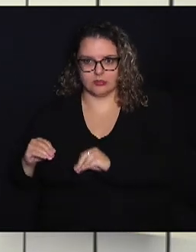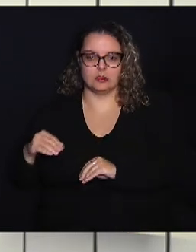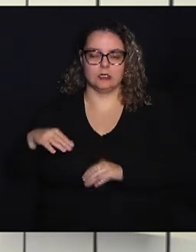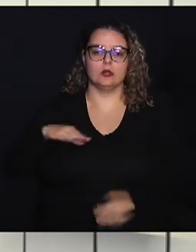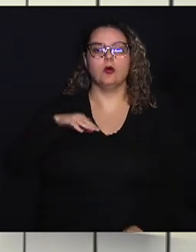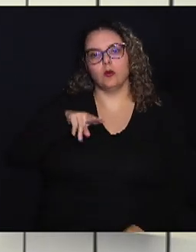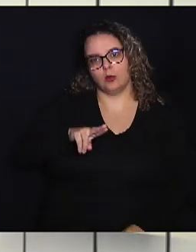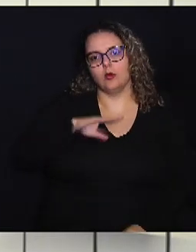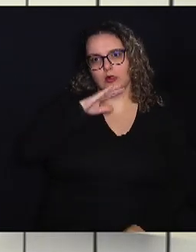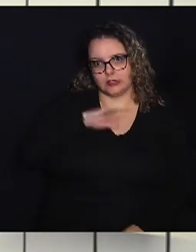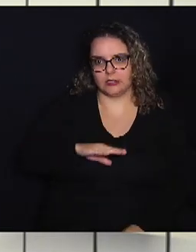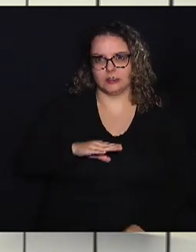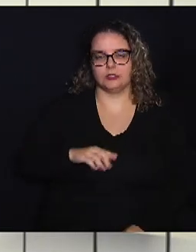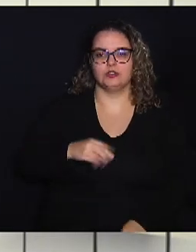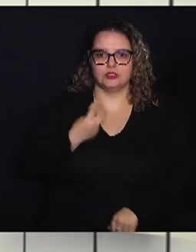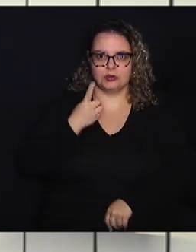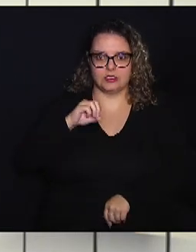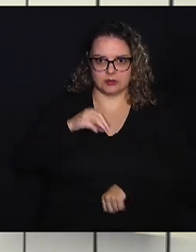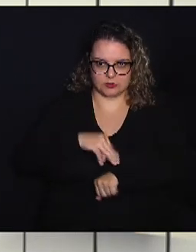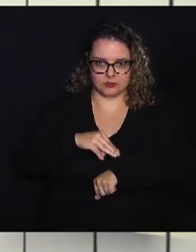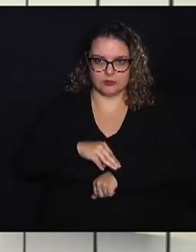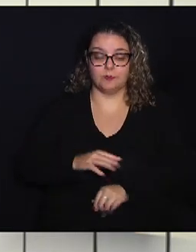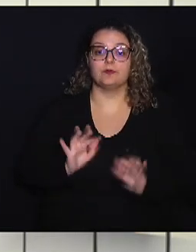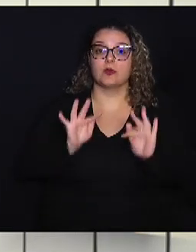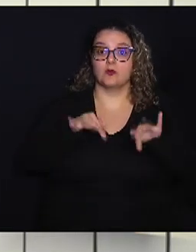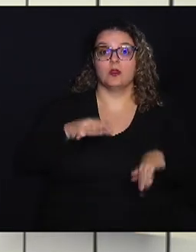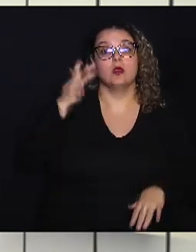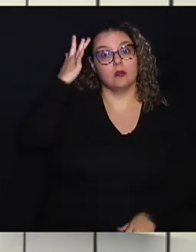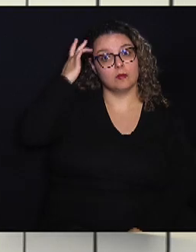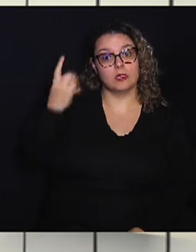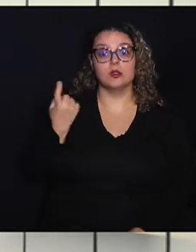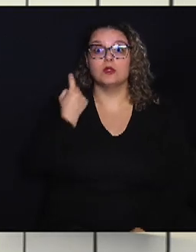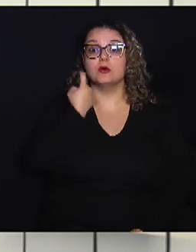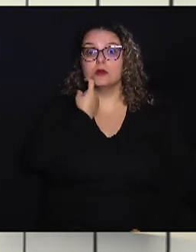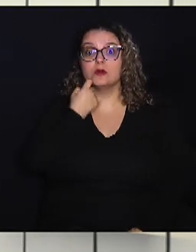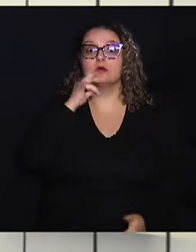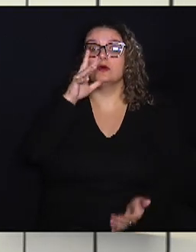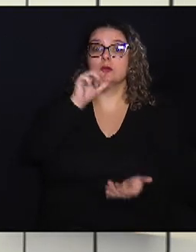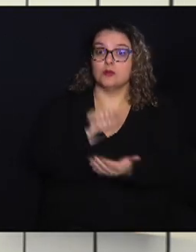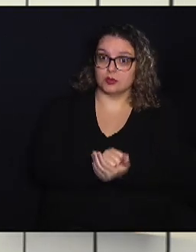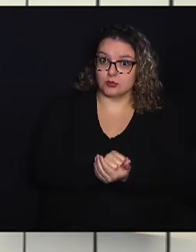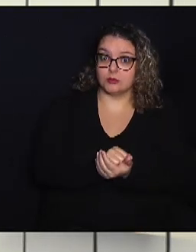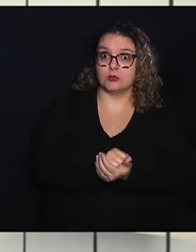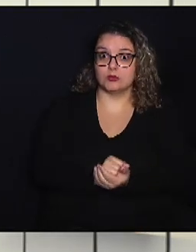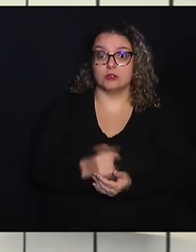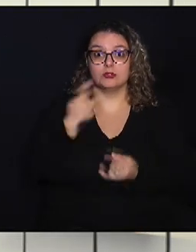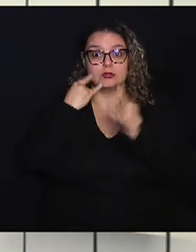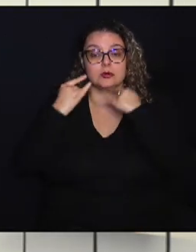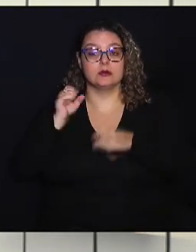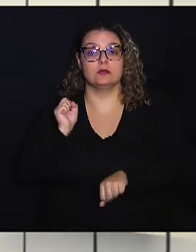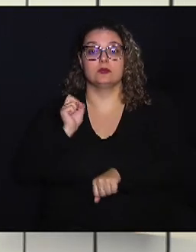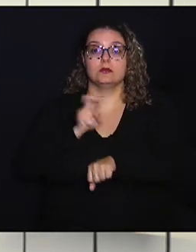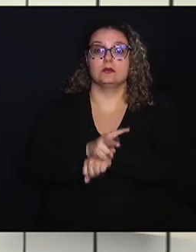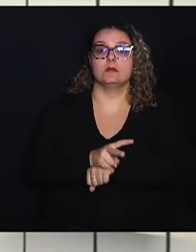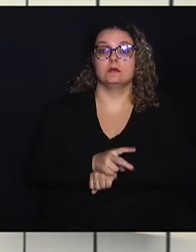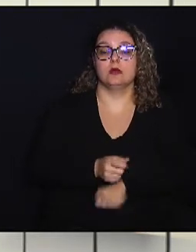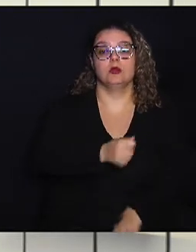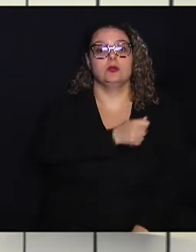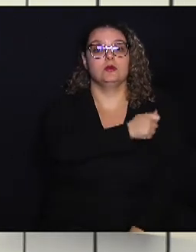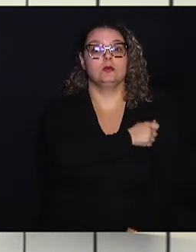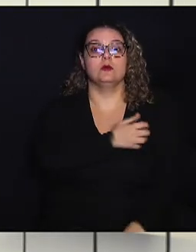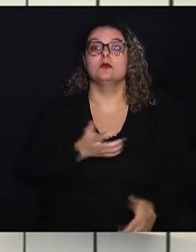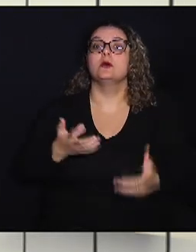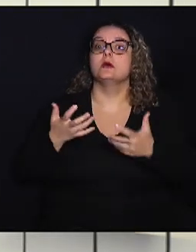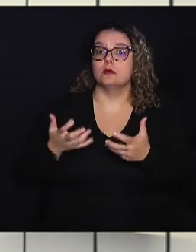à noite. E olha só, termina amanhã, na sexta-feira, o cadastro de intenção de vagas Para os alunos que